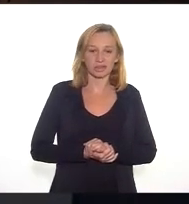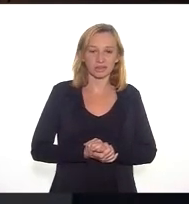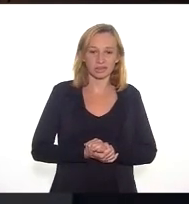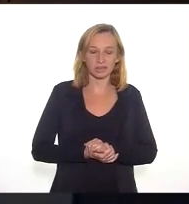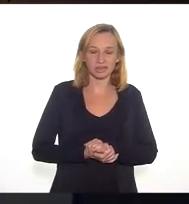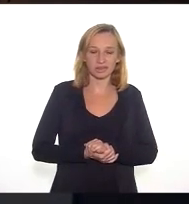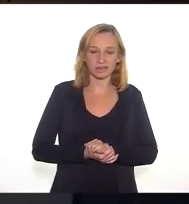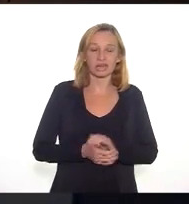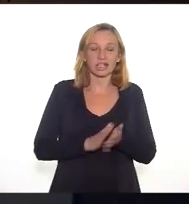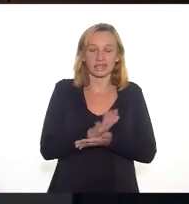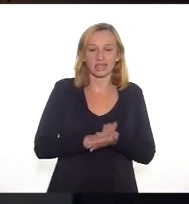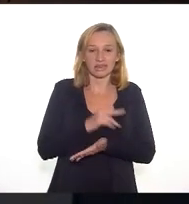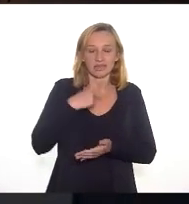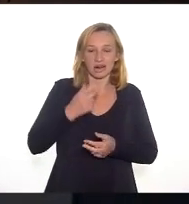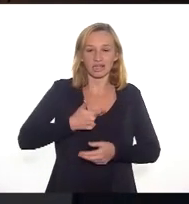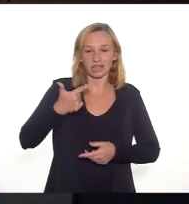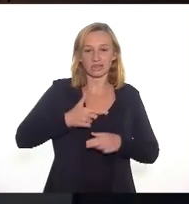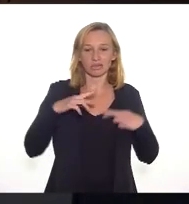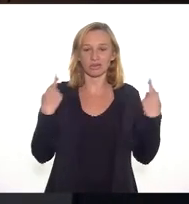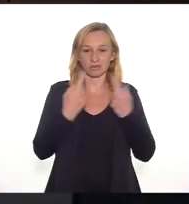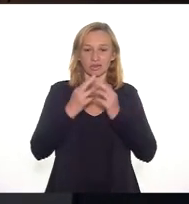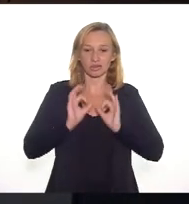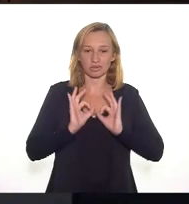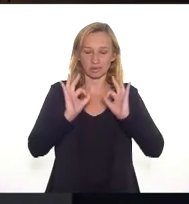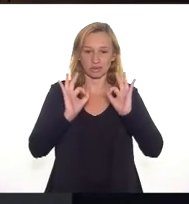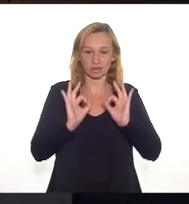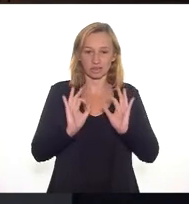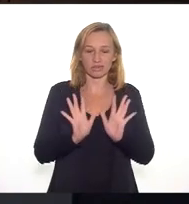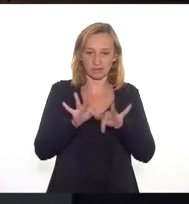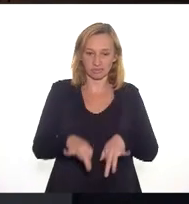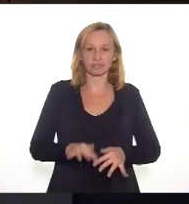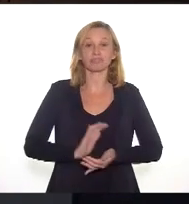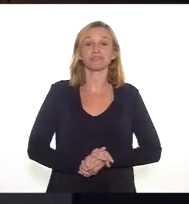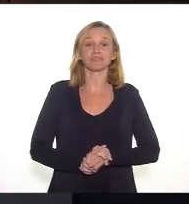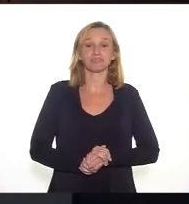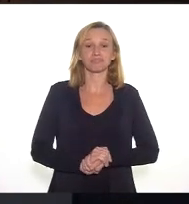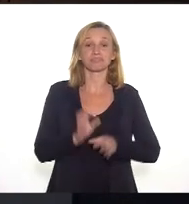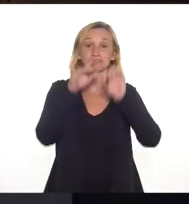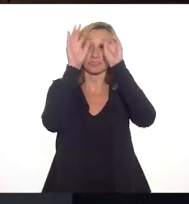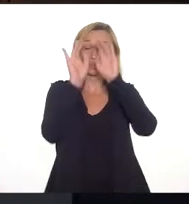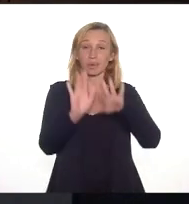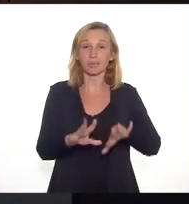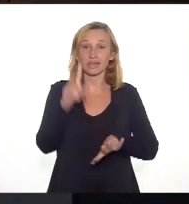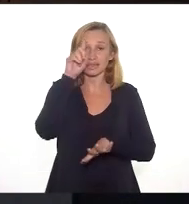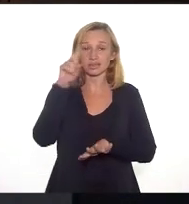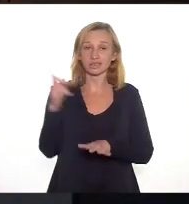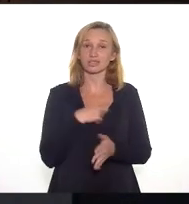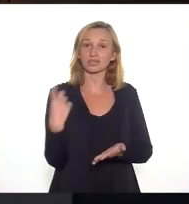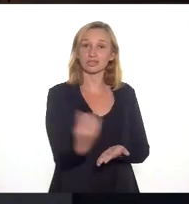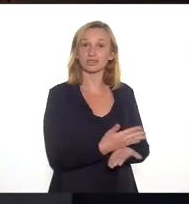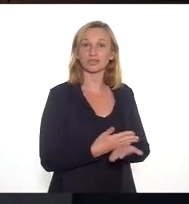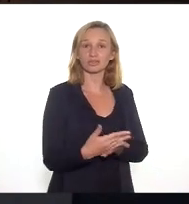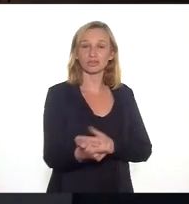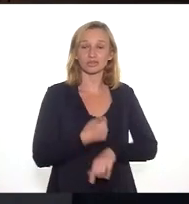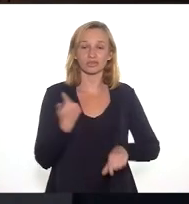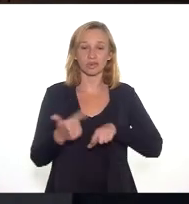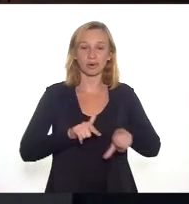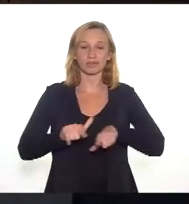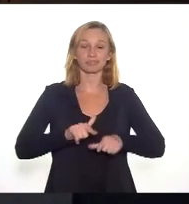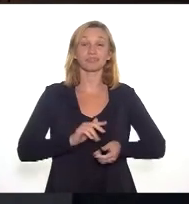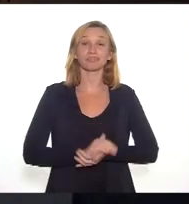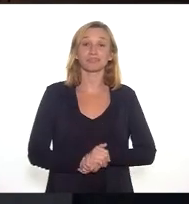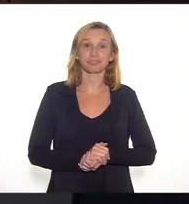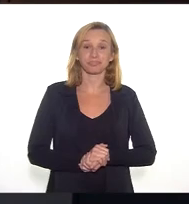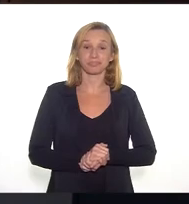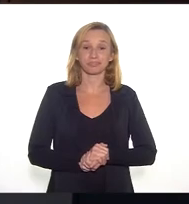tratar na segunda sessão extraordinária, mesmo está encerrado. Havendo número legal sobre a proteção de Deus, iniciamos os nossos